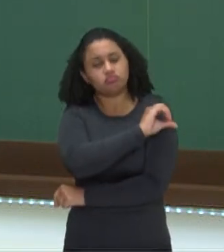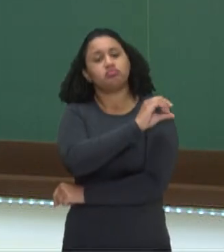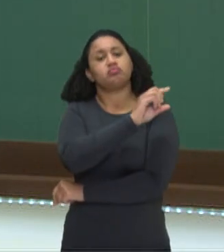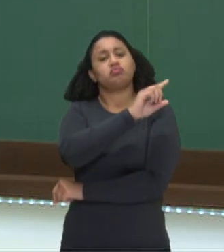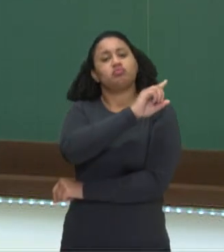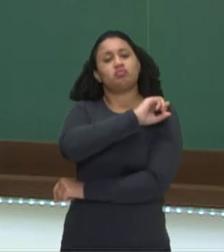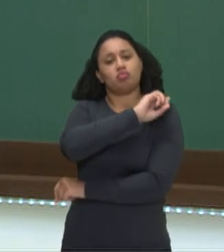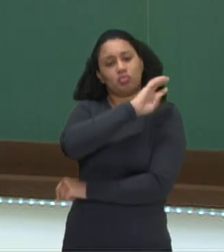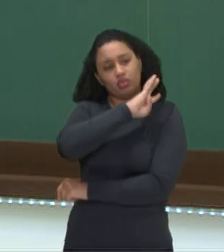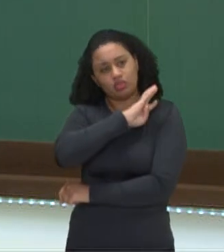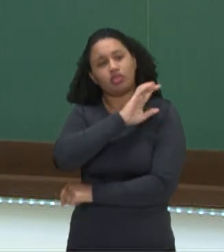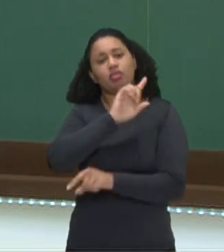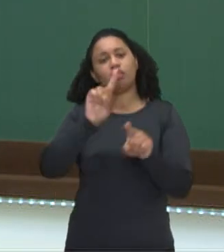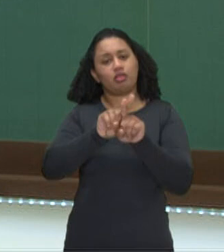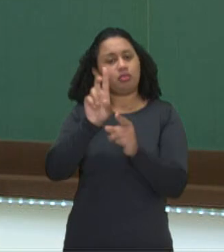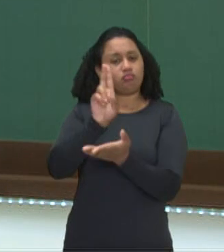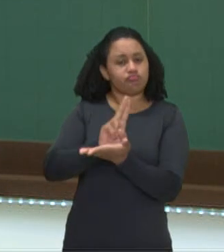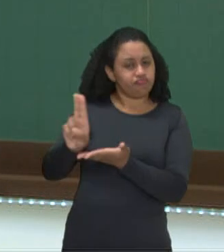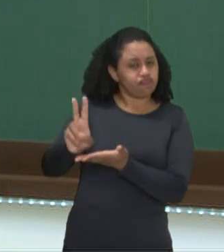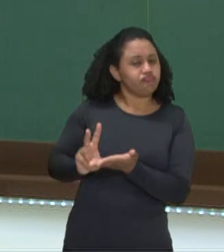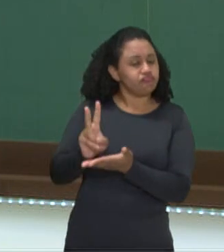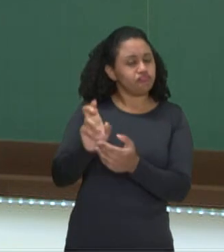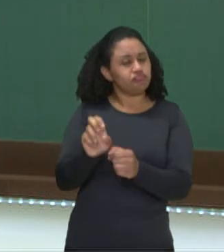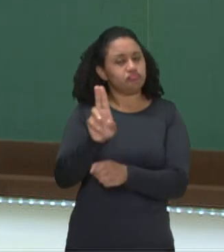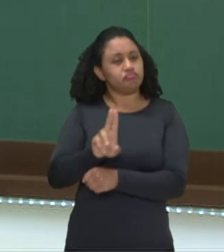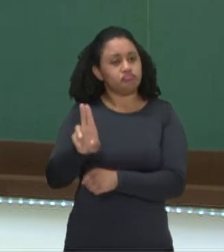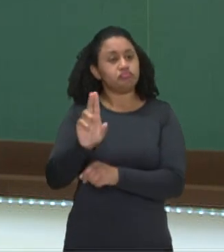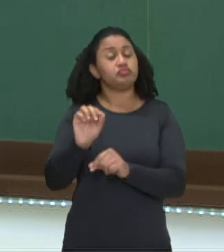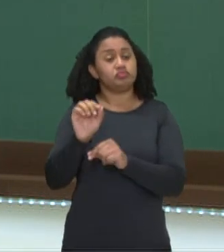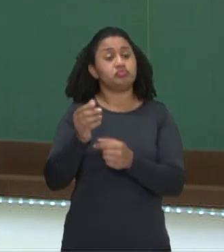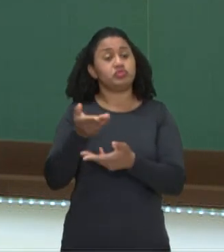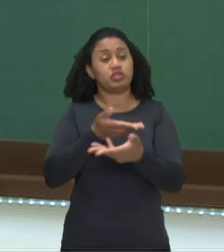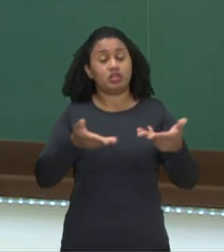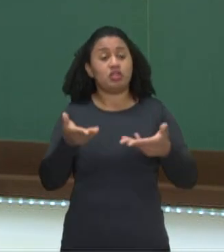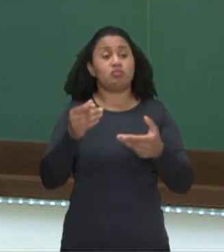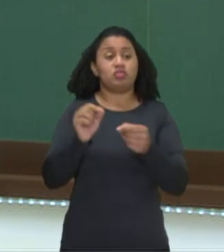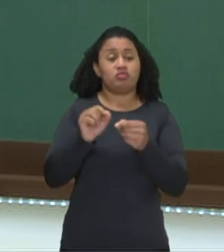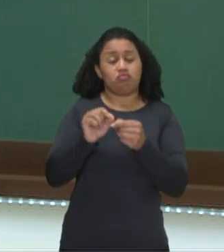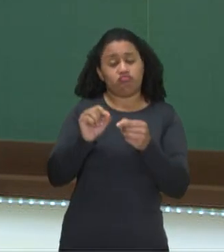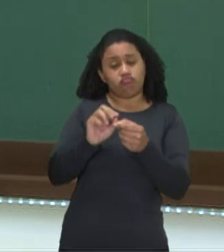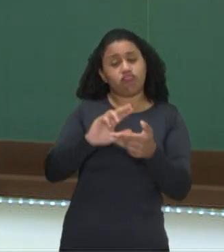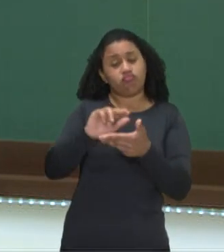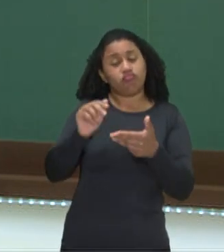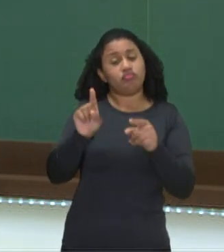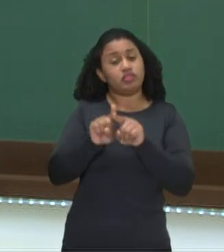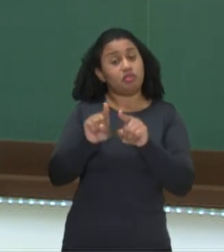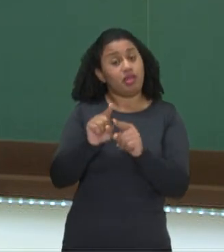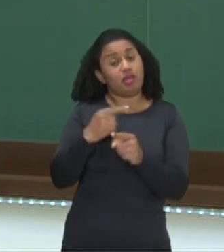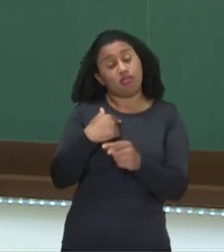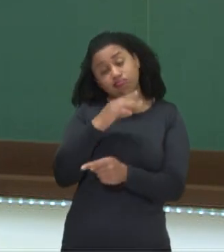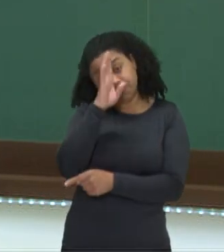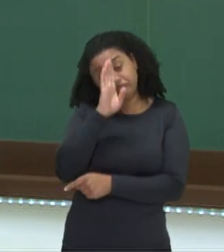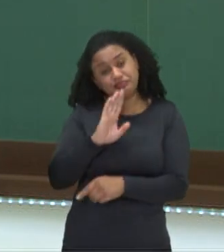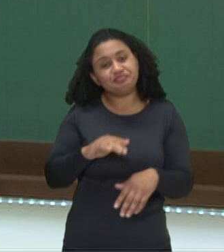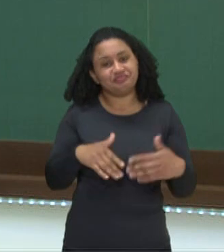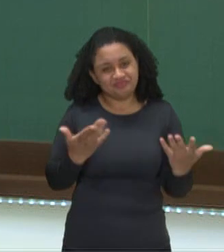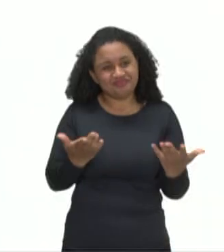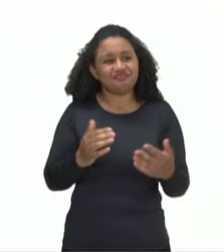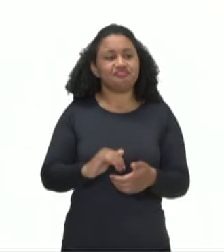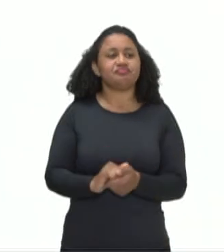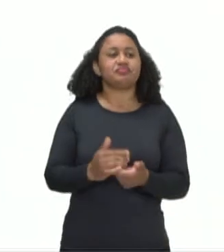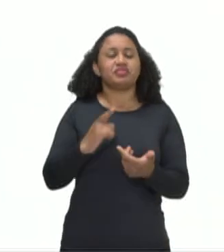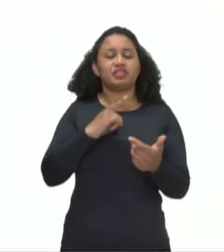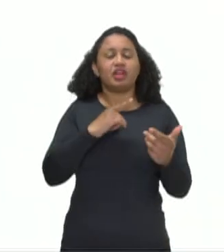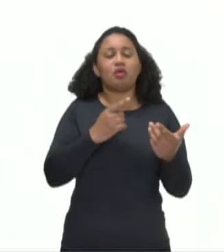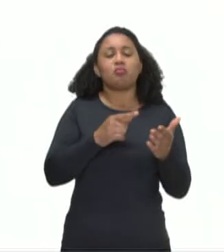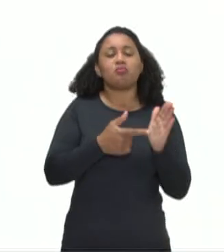médio, universitários, sempre. Ele é interativo e também gratuito, né, pessoal? Aqui nós temos